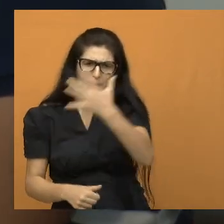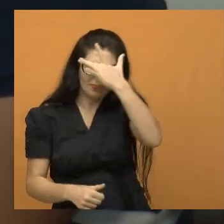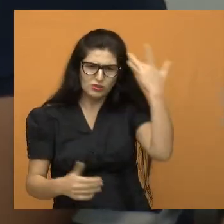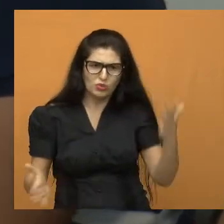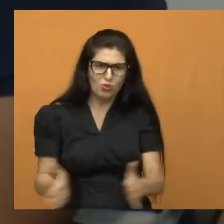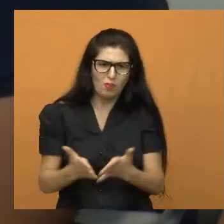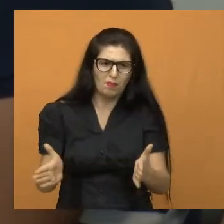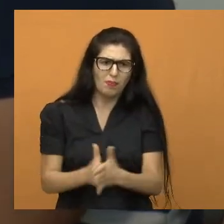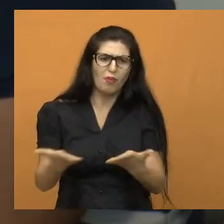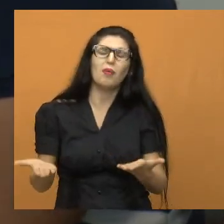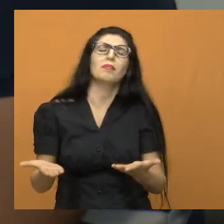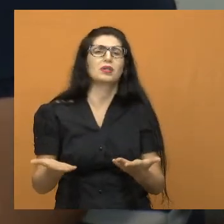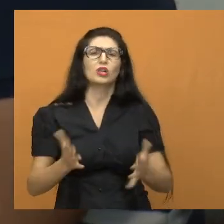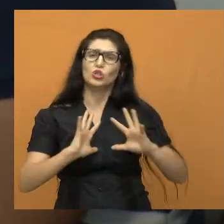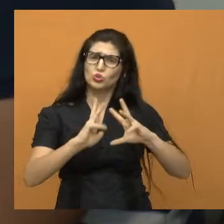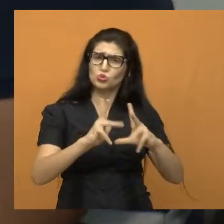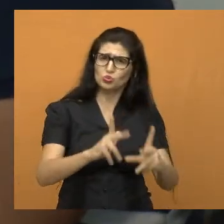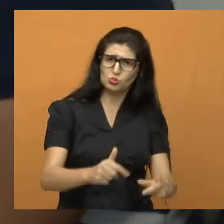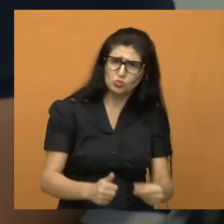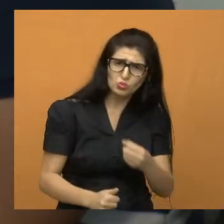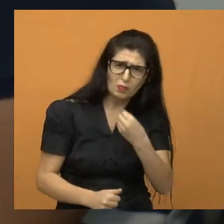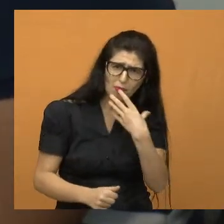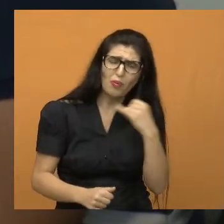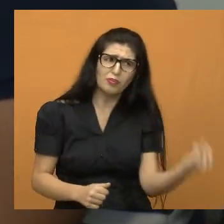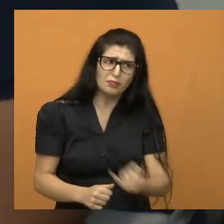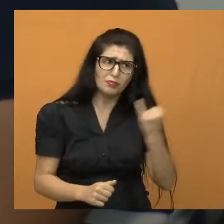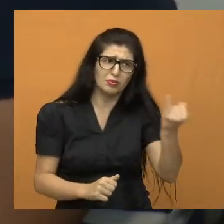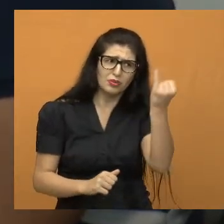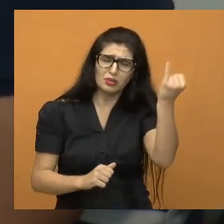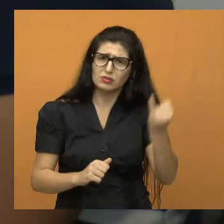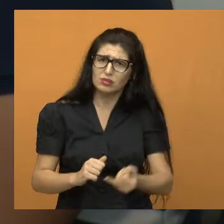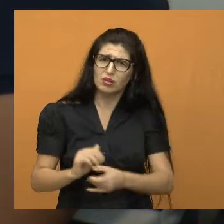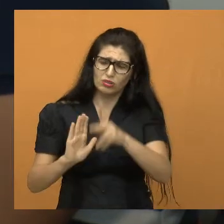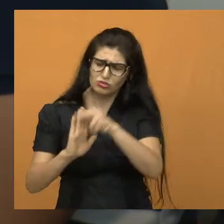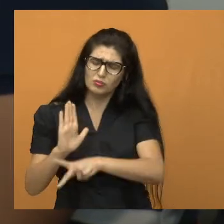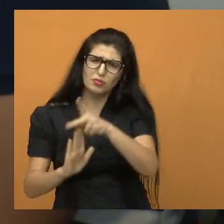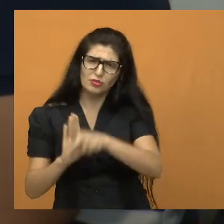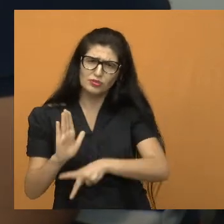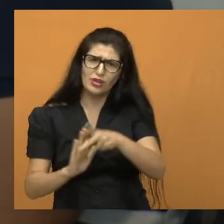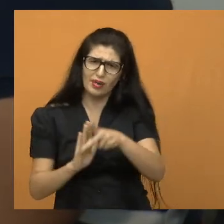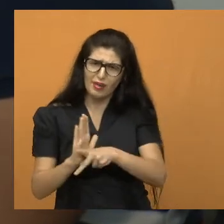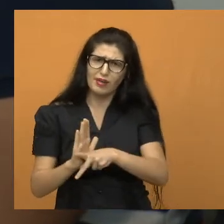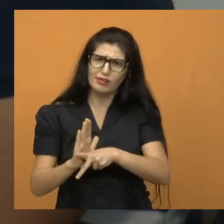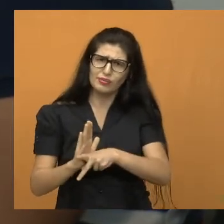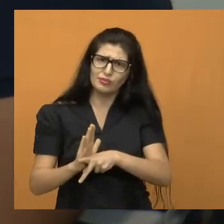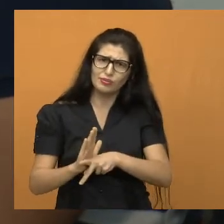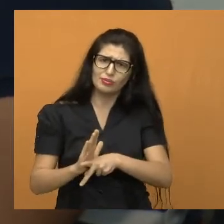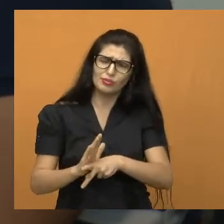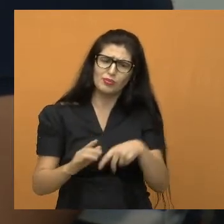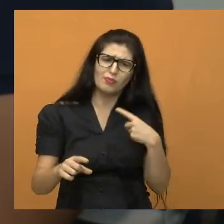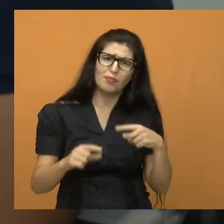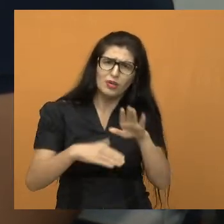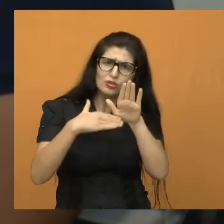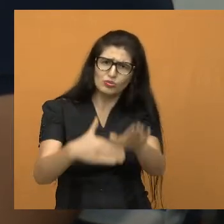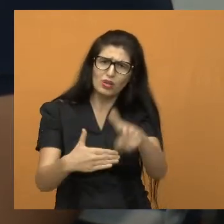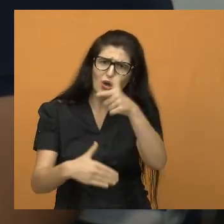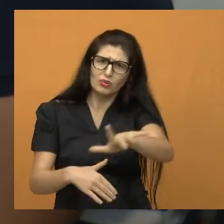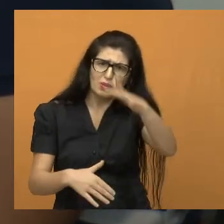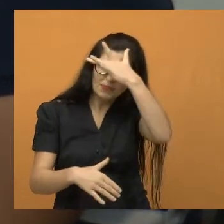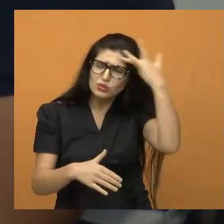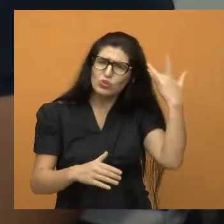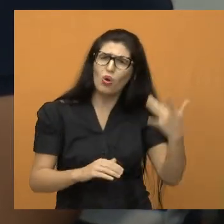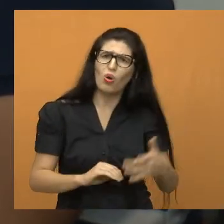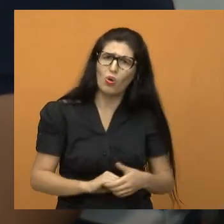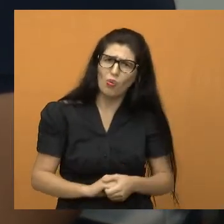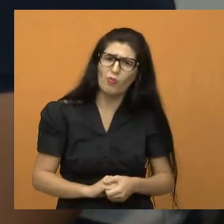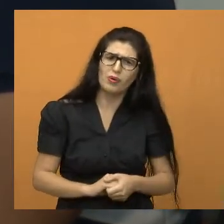a partir das políticas públicas, elas são melhoradas, elas conseguem ser vencidas, né? Porque quando a gente dá dignidade a uma pessoa, essa